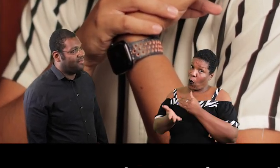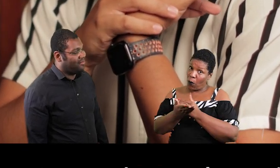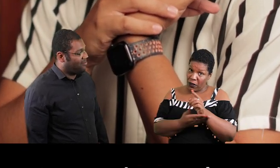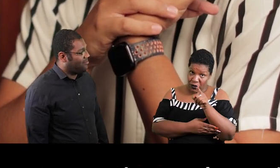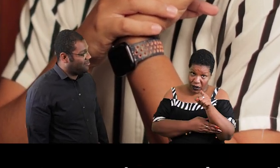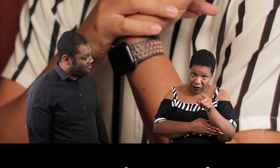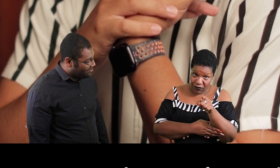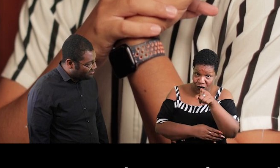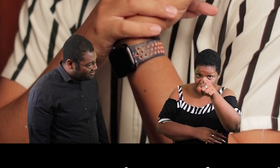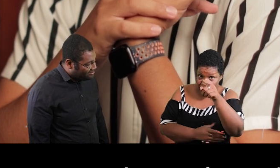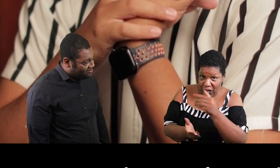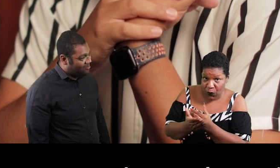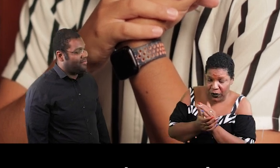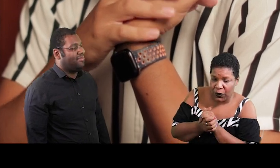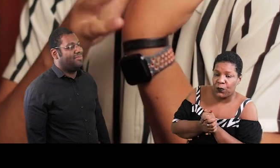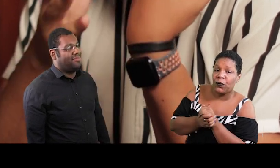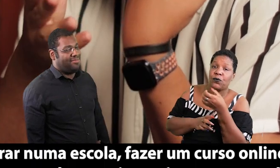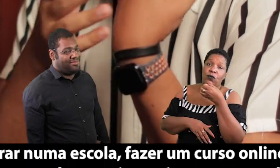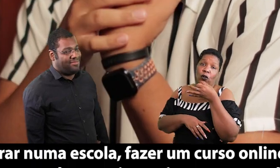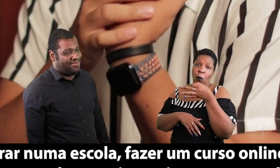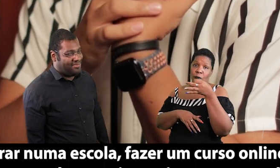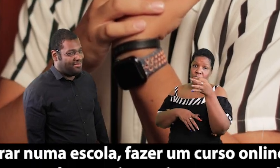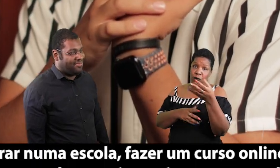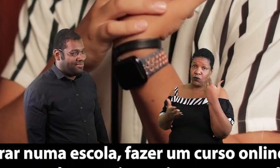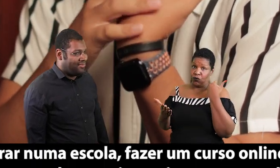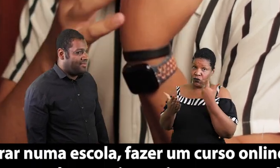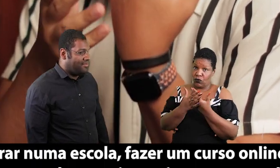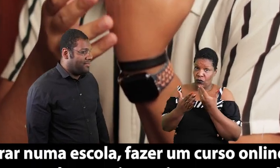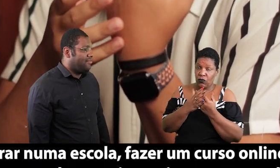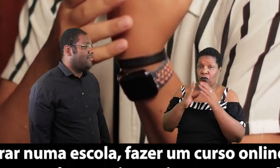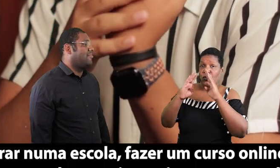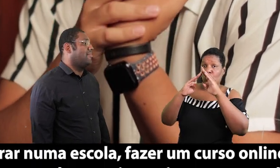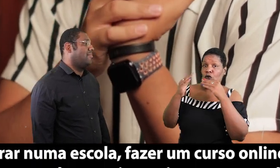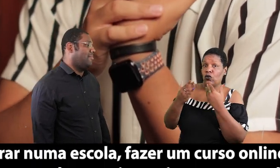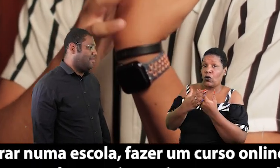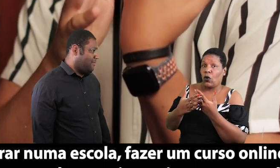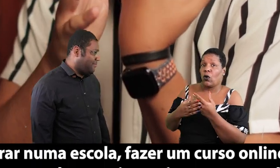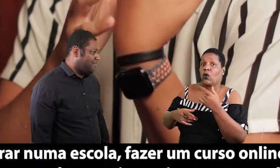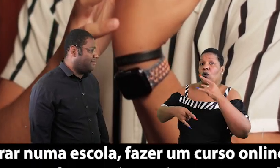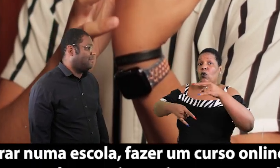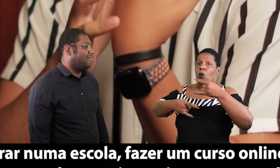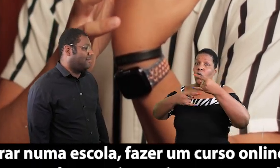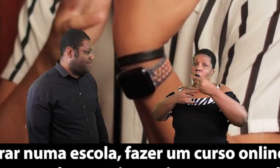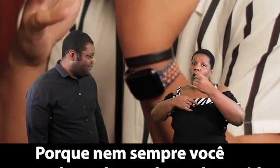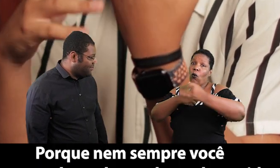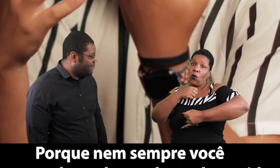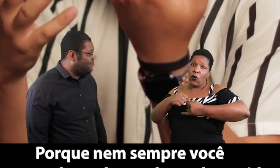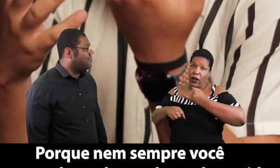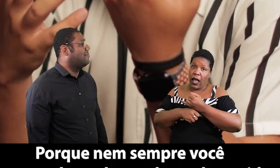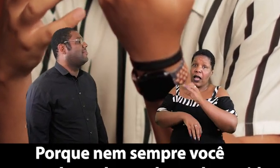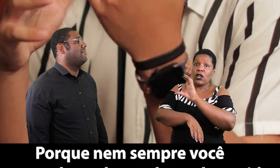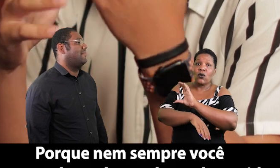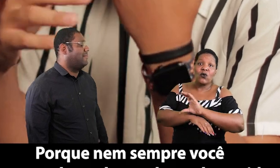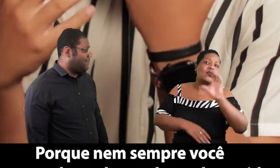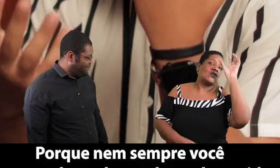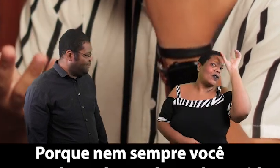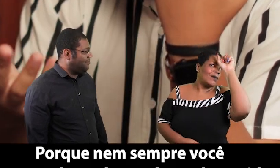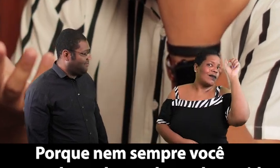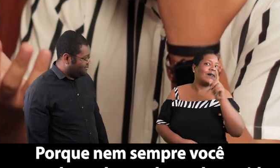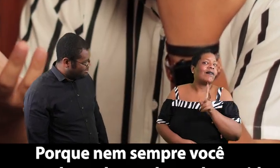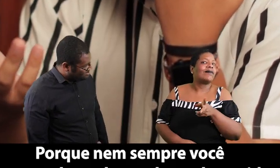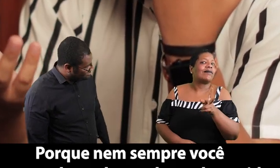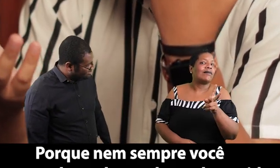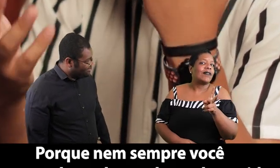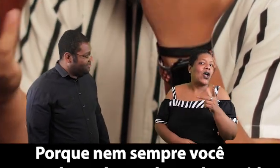eu sugiro entrar numa escola, fazer um curso online, fazer qualquer coisa assim pra aprender, porque nem sempre se